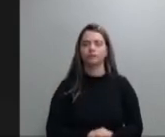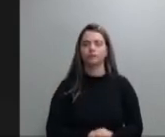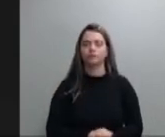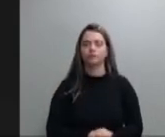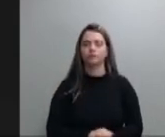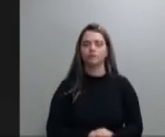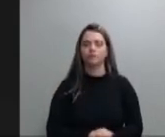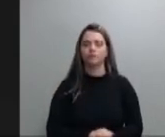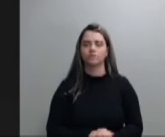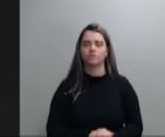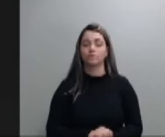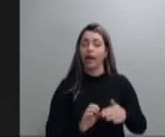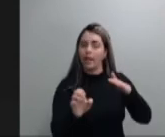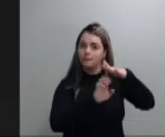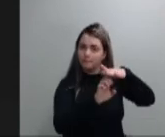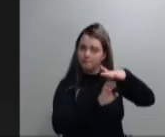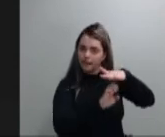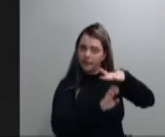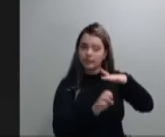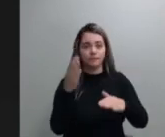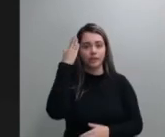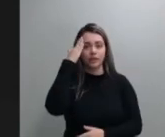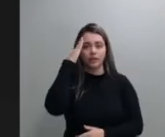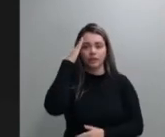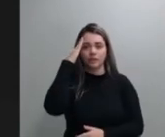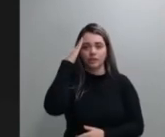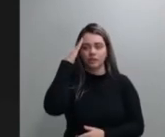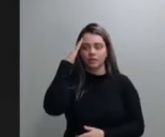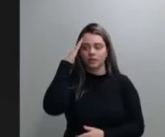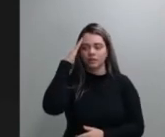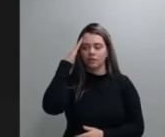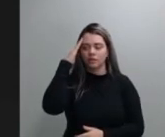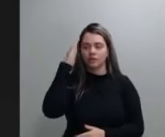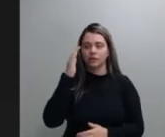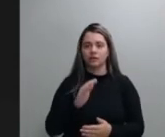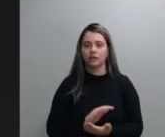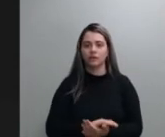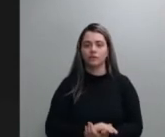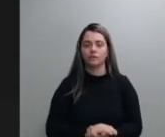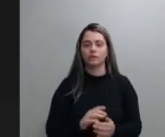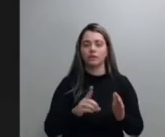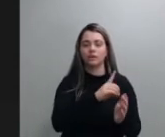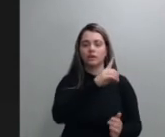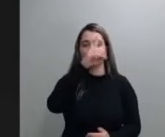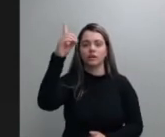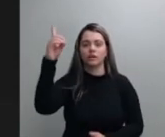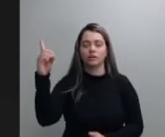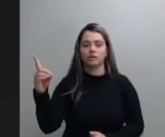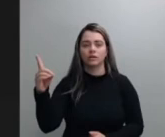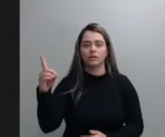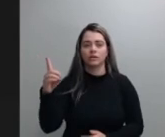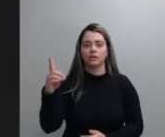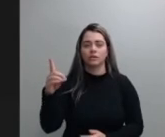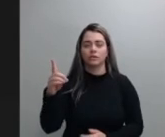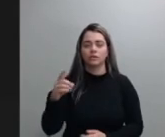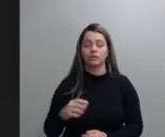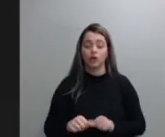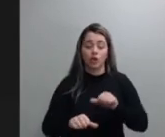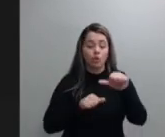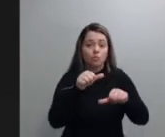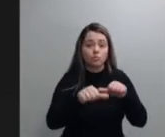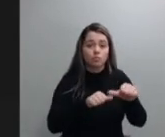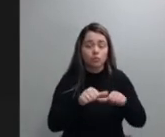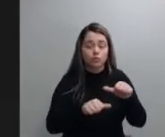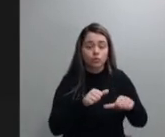recorrida entende aqui que a data da Assembleia Geral Extraordinária que alterou o Estatuto Social